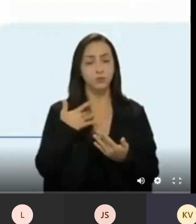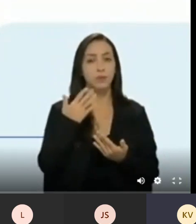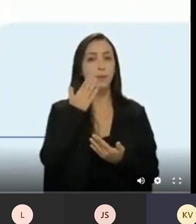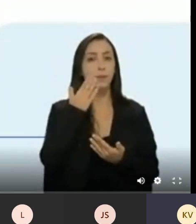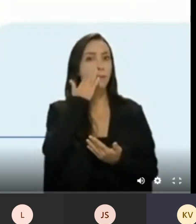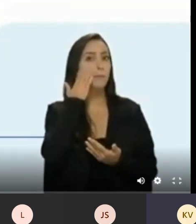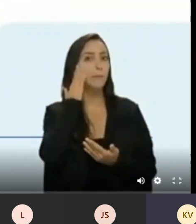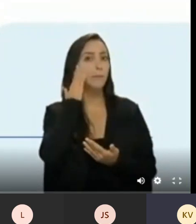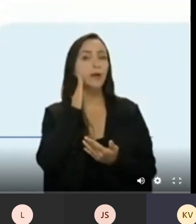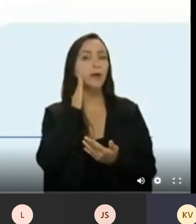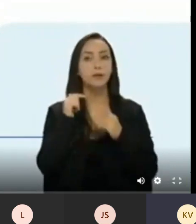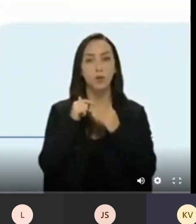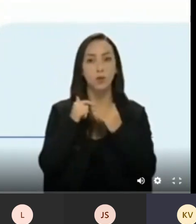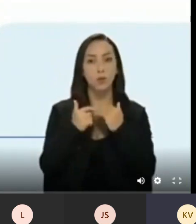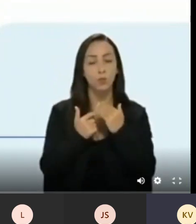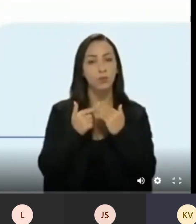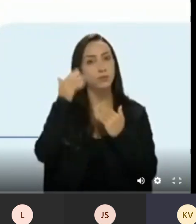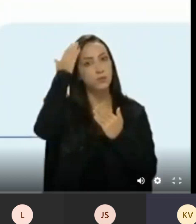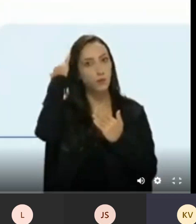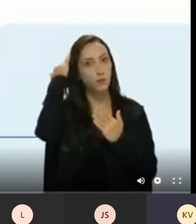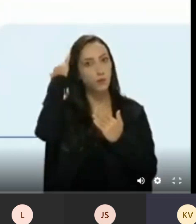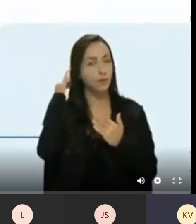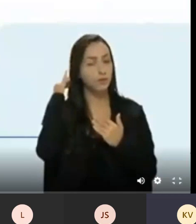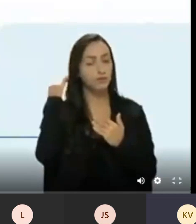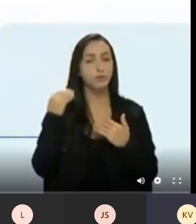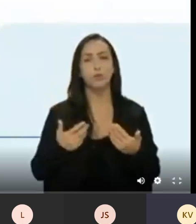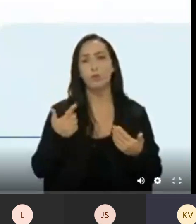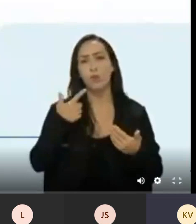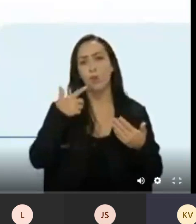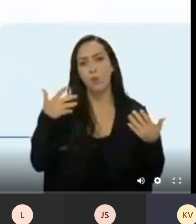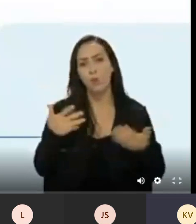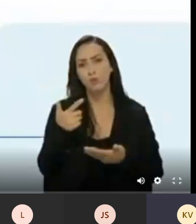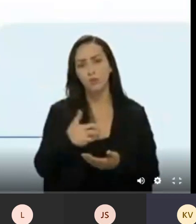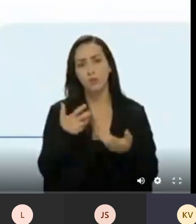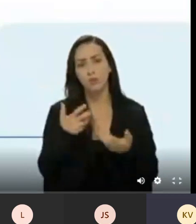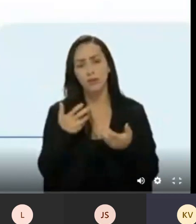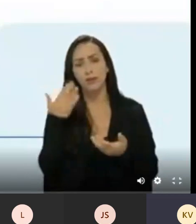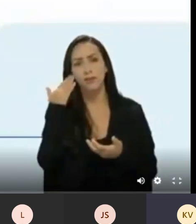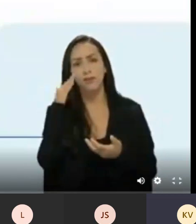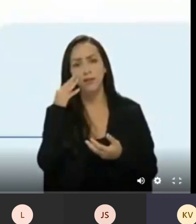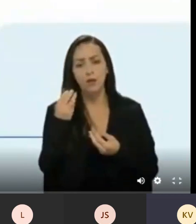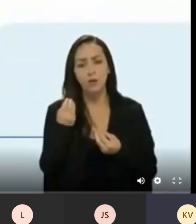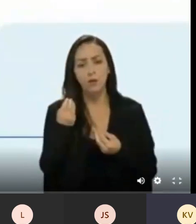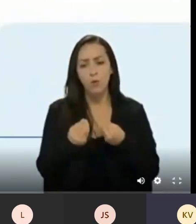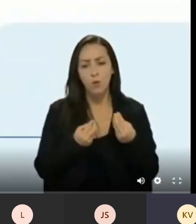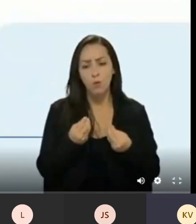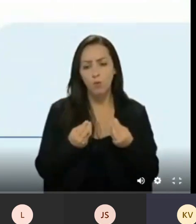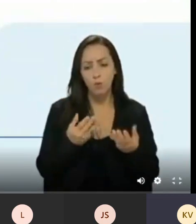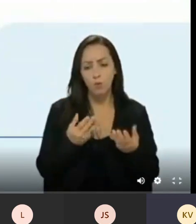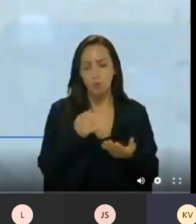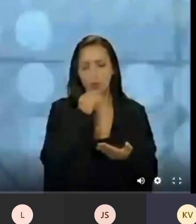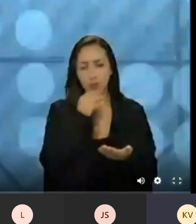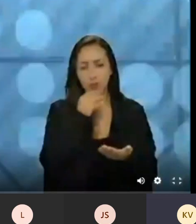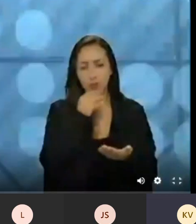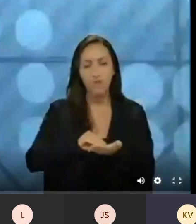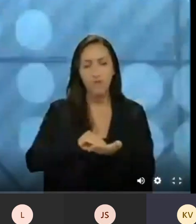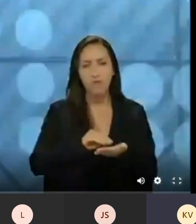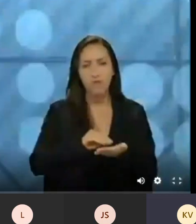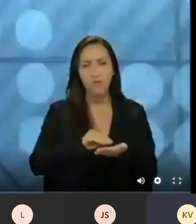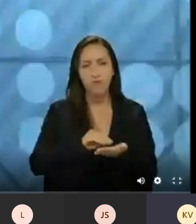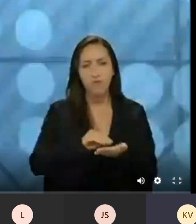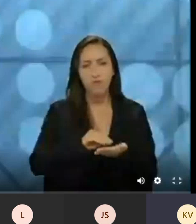e cabelos. E a gente pretende compreender de que maneira as carências nutricionais elas podem